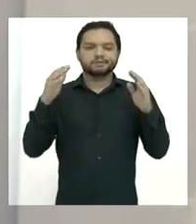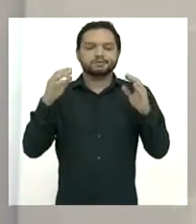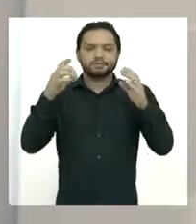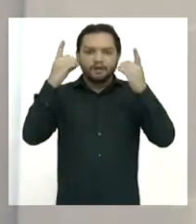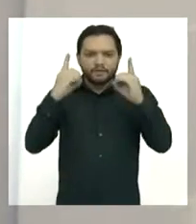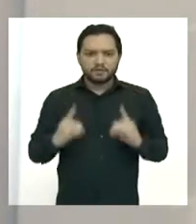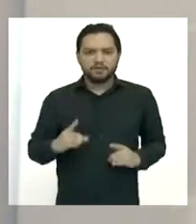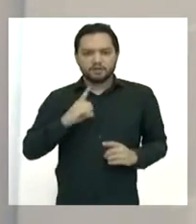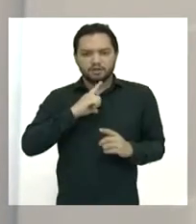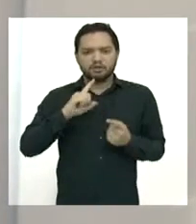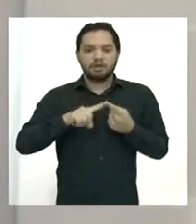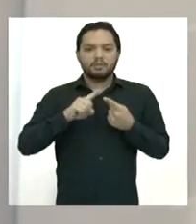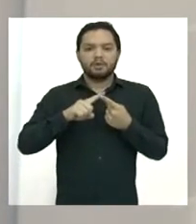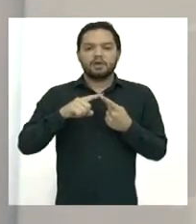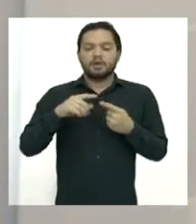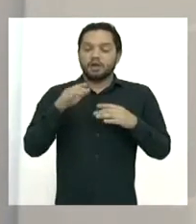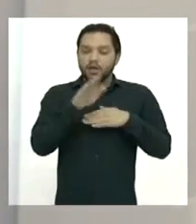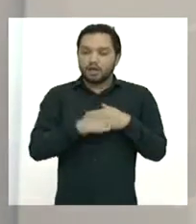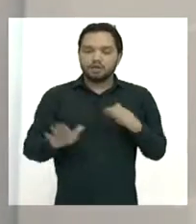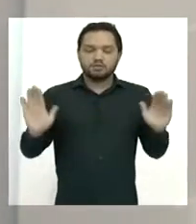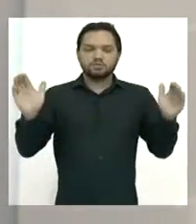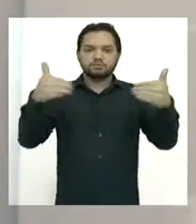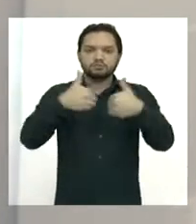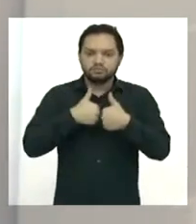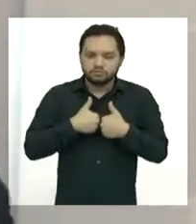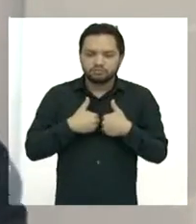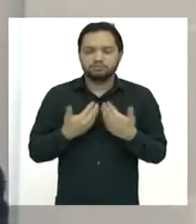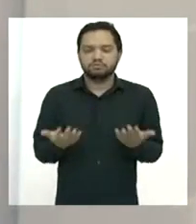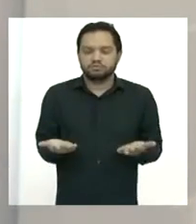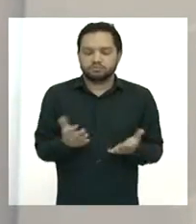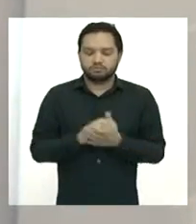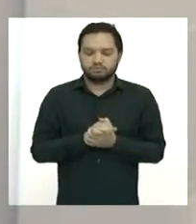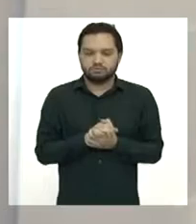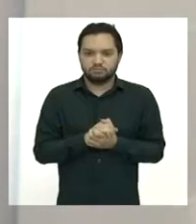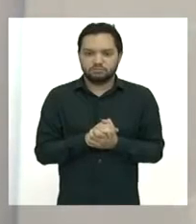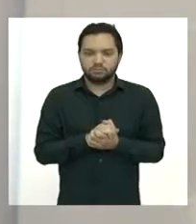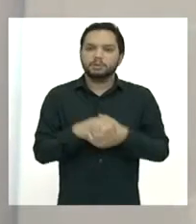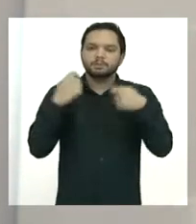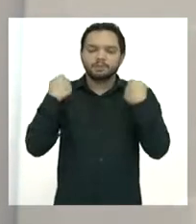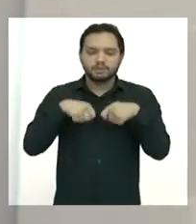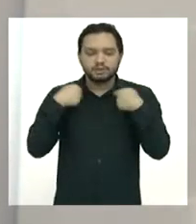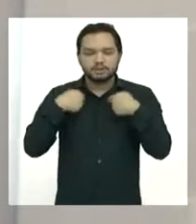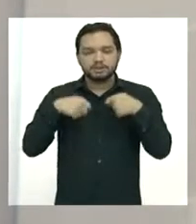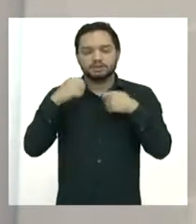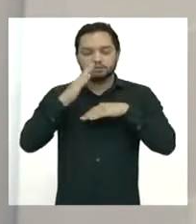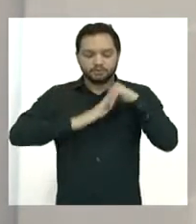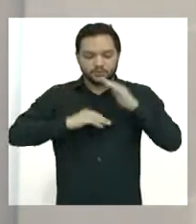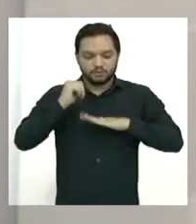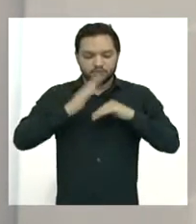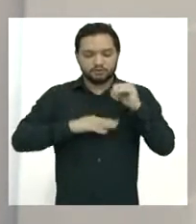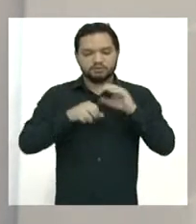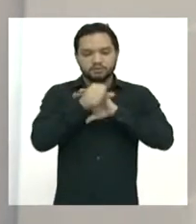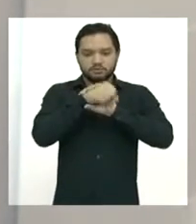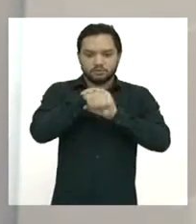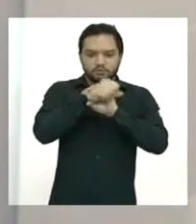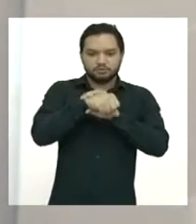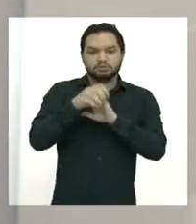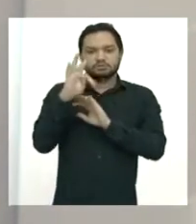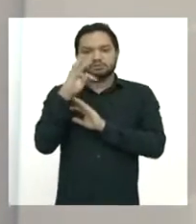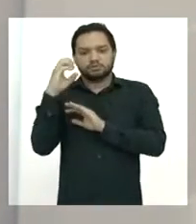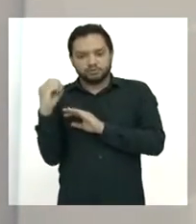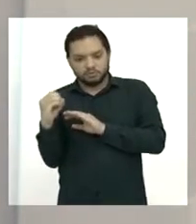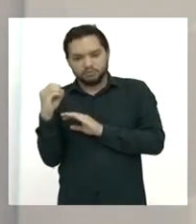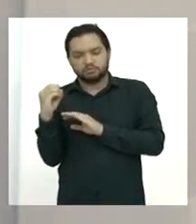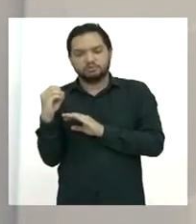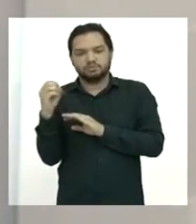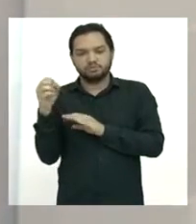do espectro autista? Então, assim, é uma necessidade de uma sociedade evoluída cada vez mais atender